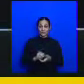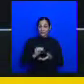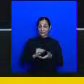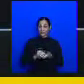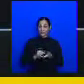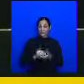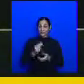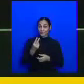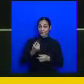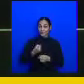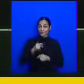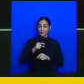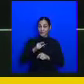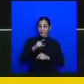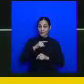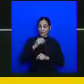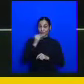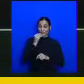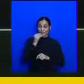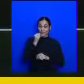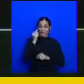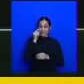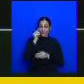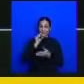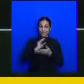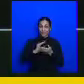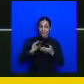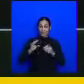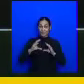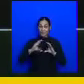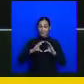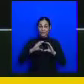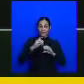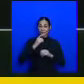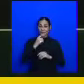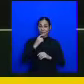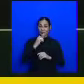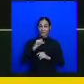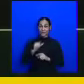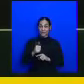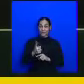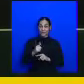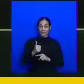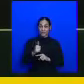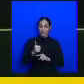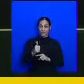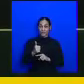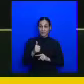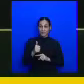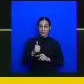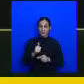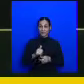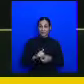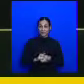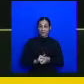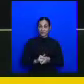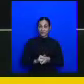Ainda faltam dois números, você tem chances. Bola vermelha, número 11. Vermelha,